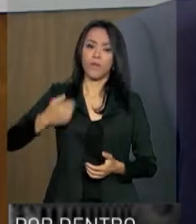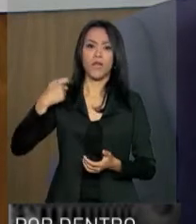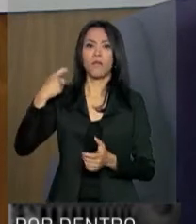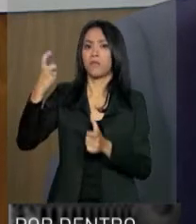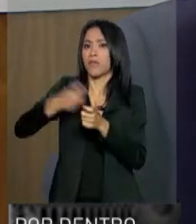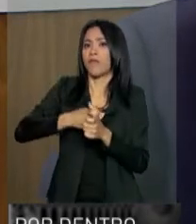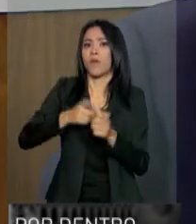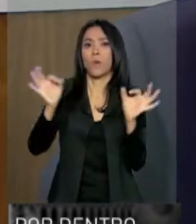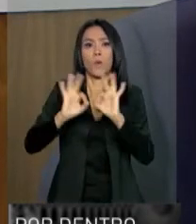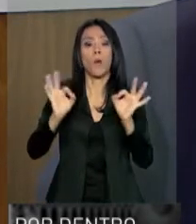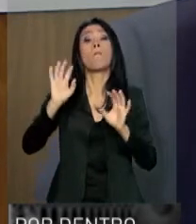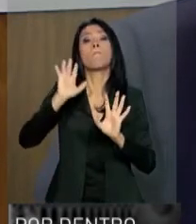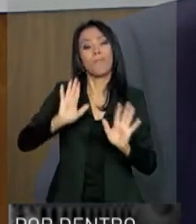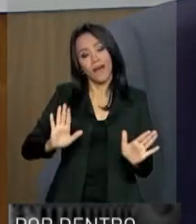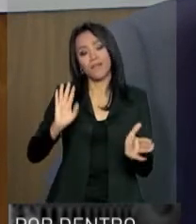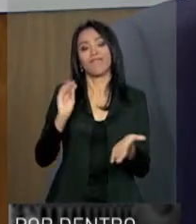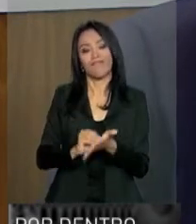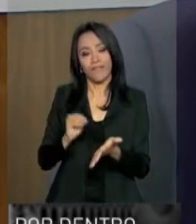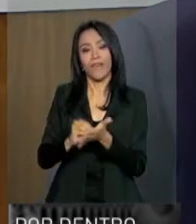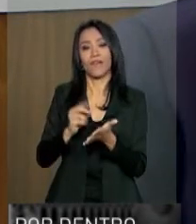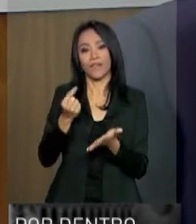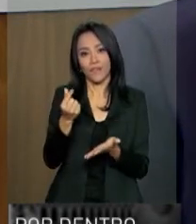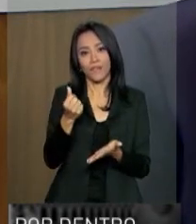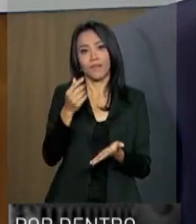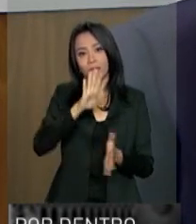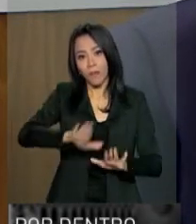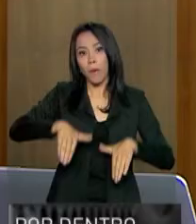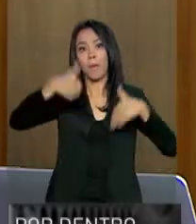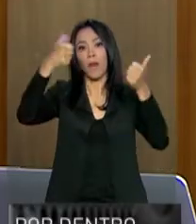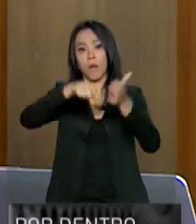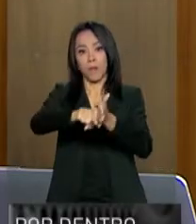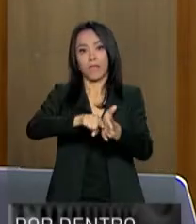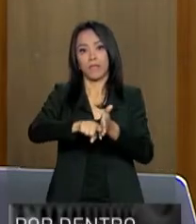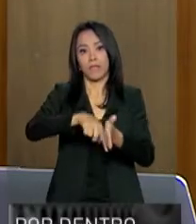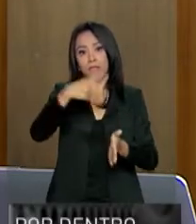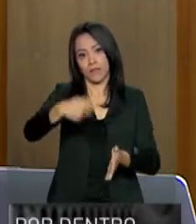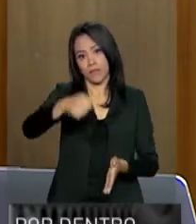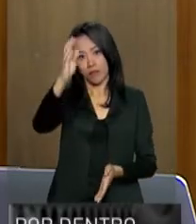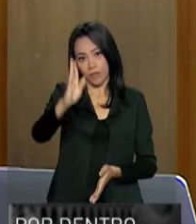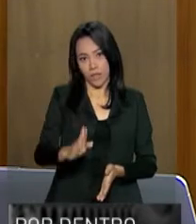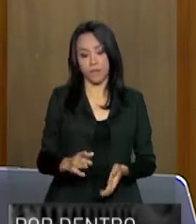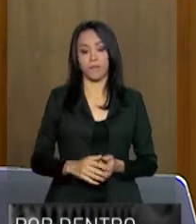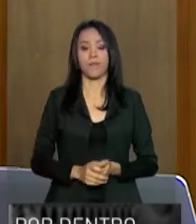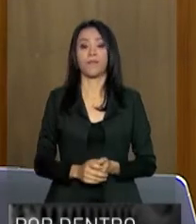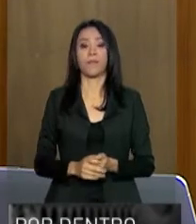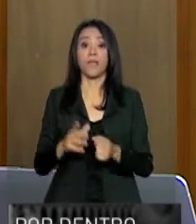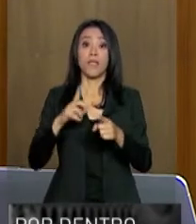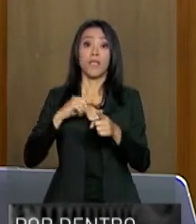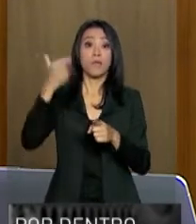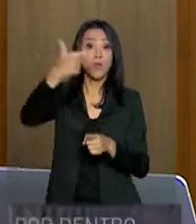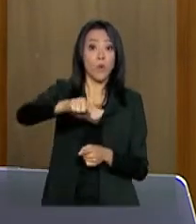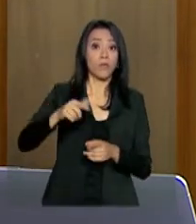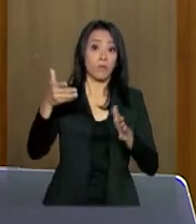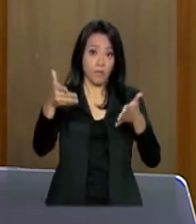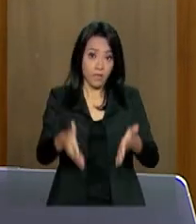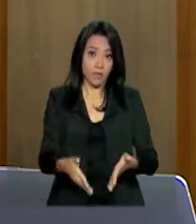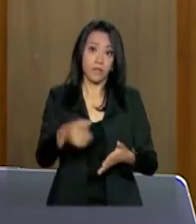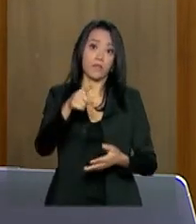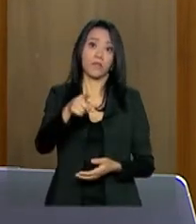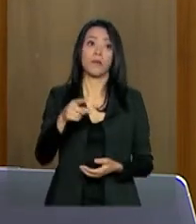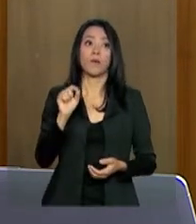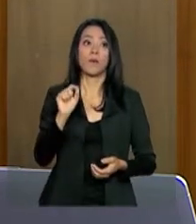para que a gente possa ter uma melhor produção aqui no brasil bom a gente tem mais uma participação aqui pelas redes sociais é de